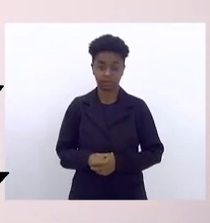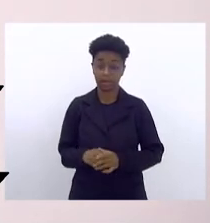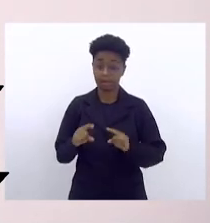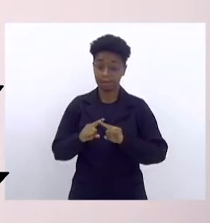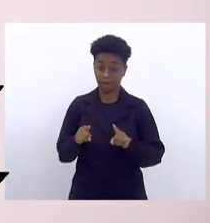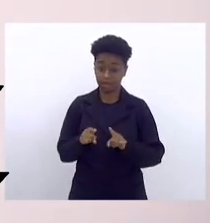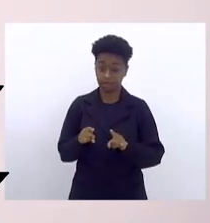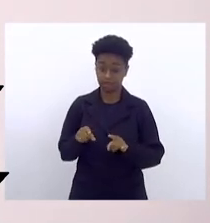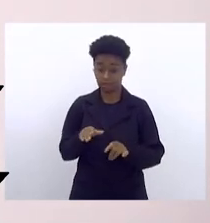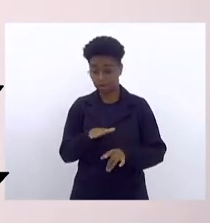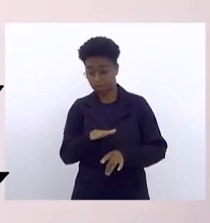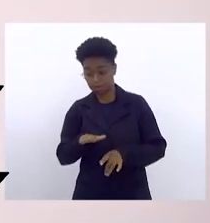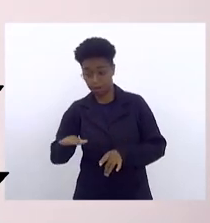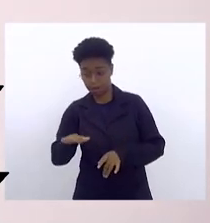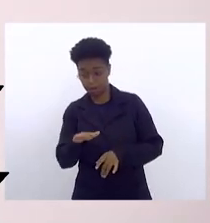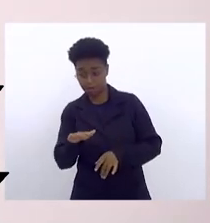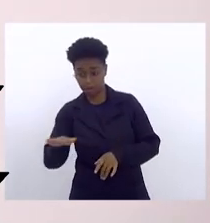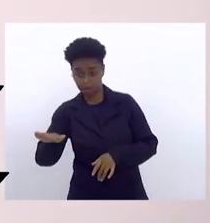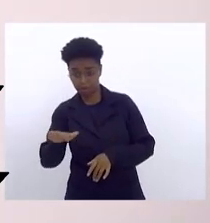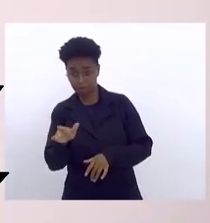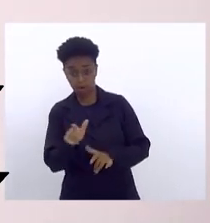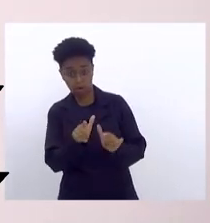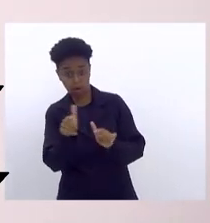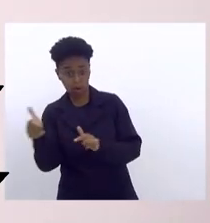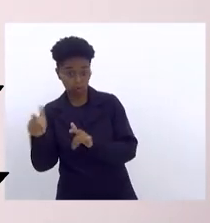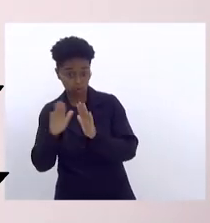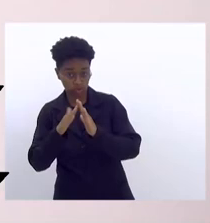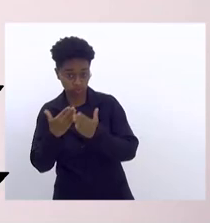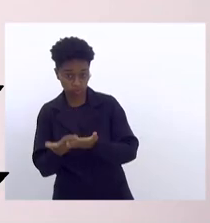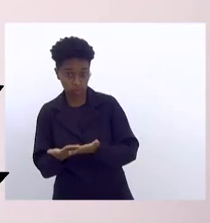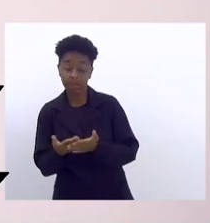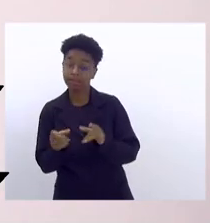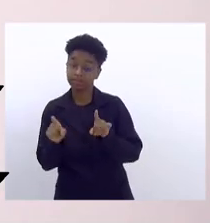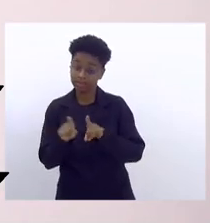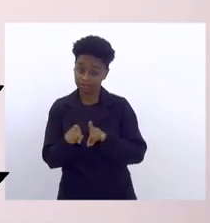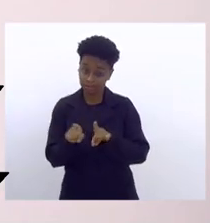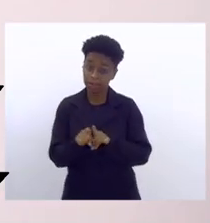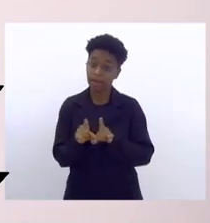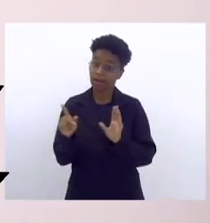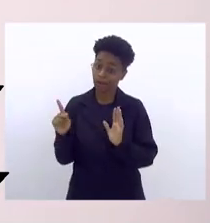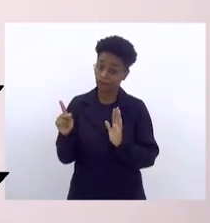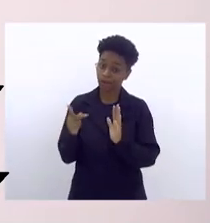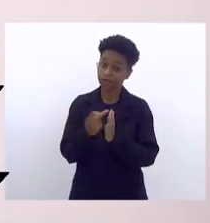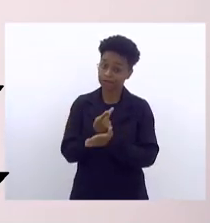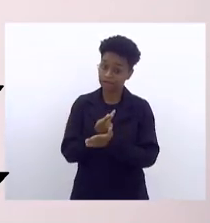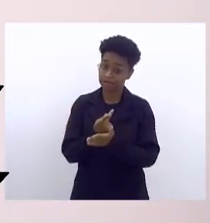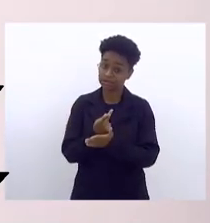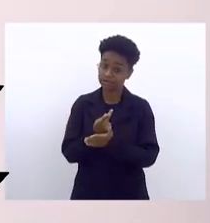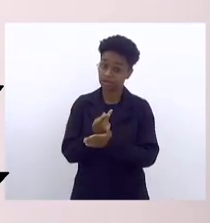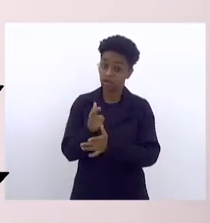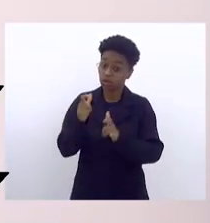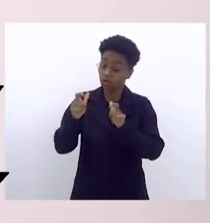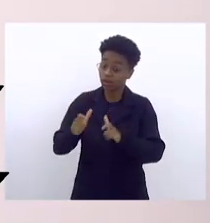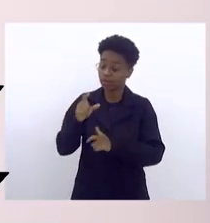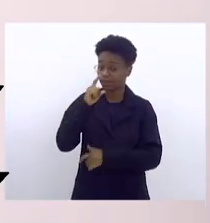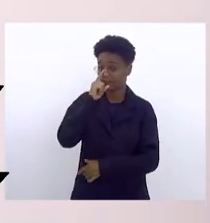deslocamento para as escolas das redondezas também se dá em um caminho que está sob risco